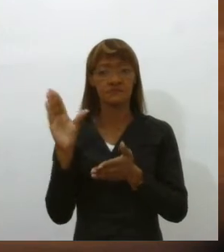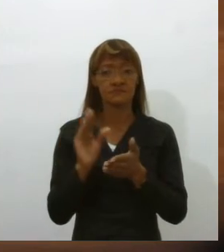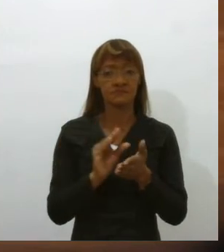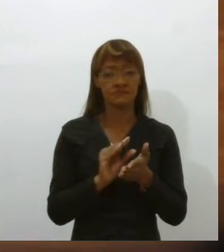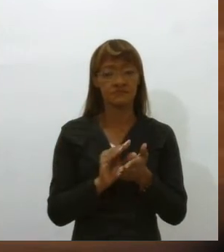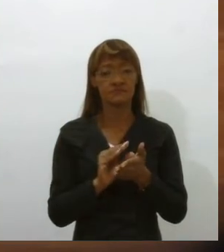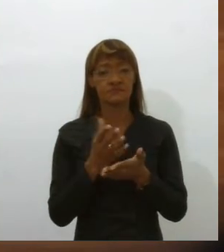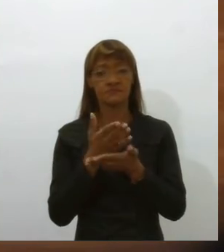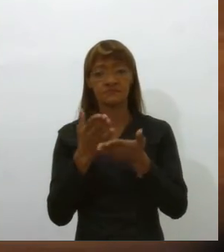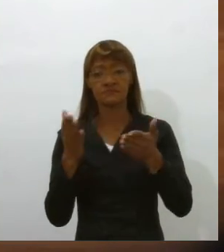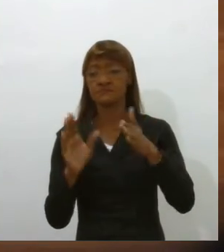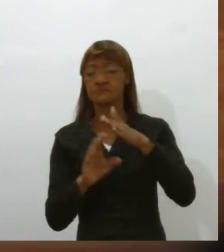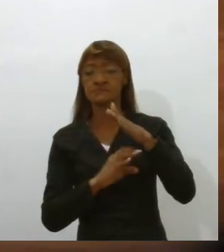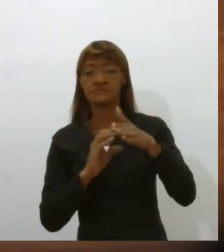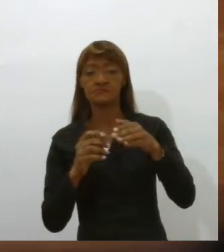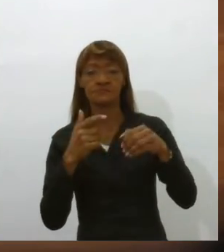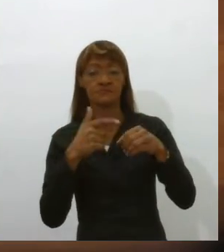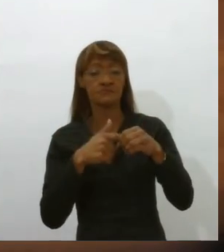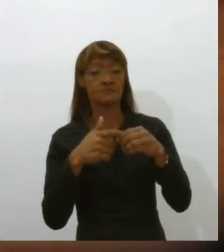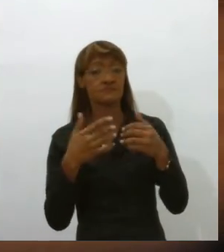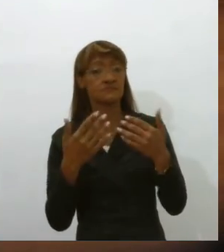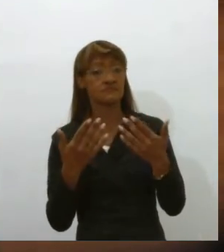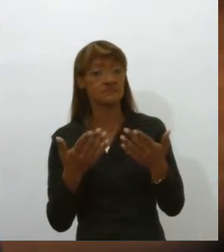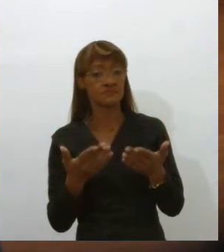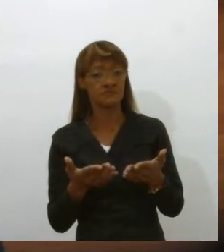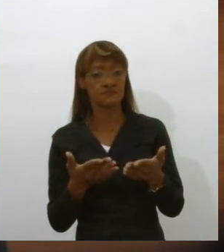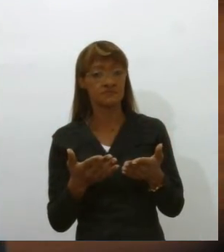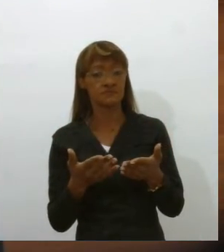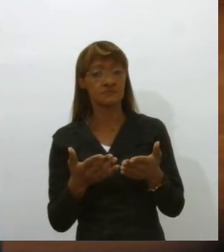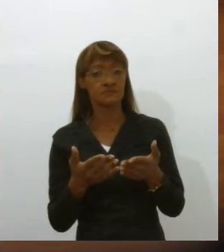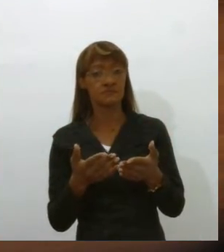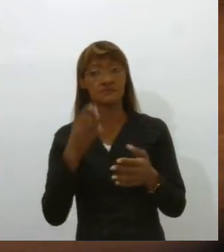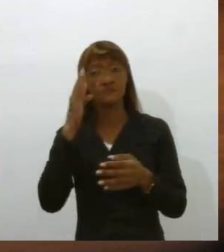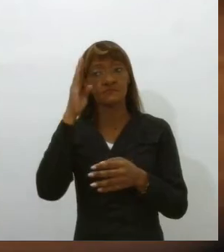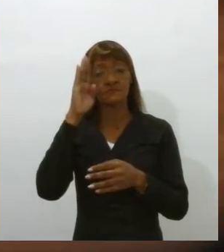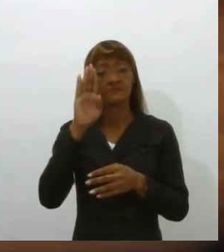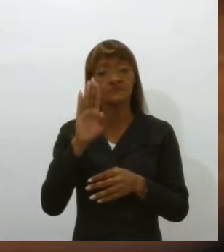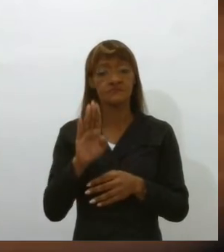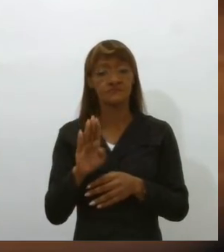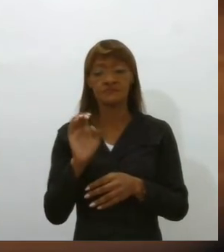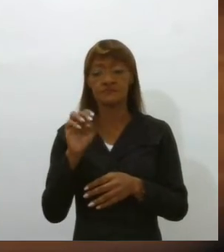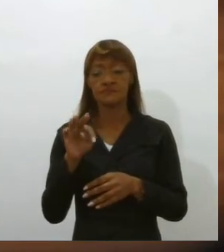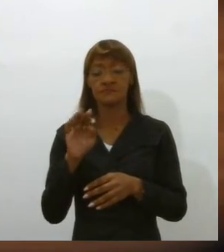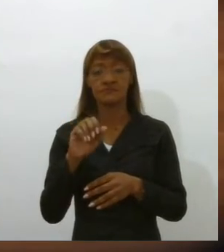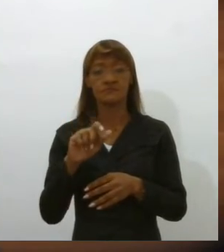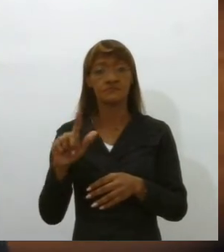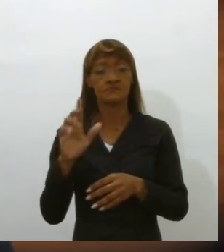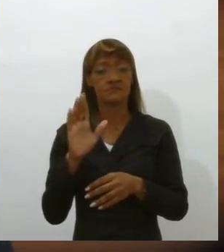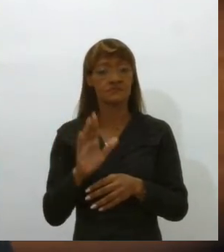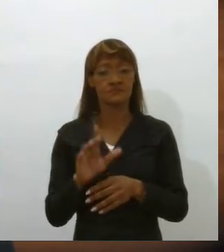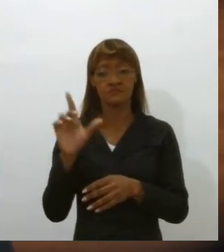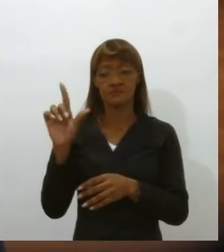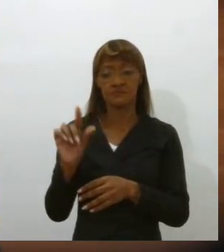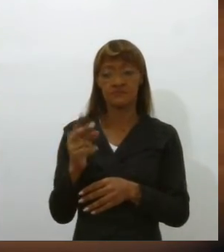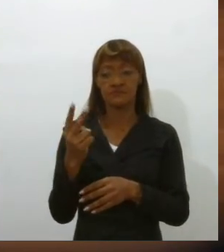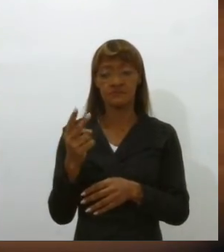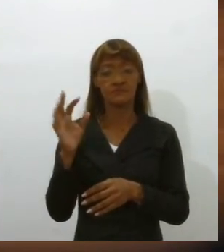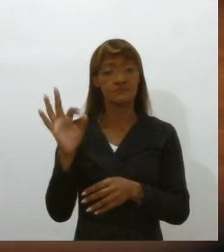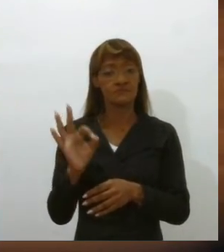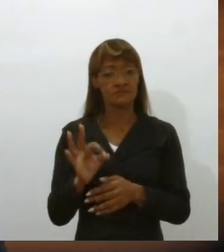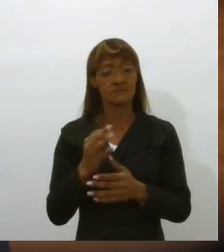combustíveis especificamente o etanol. Então haverá uma redução de uma alíquota de 2% do